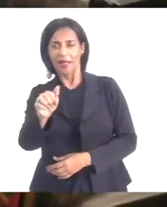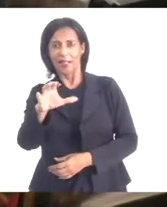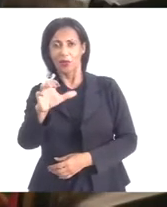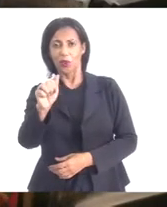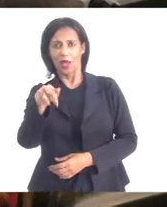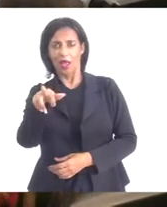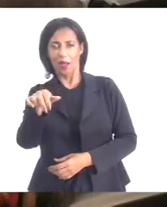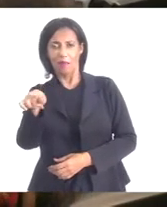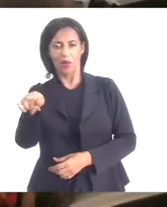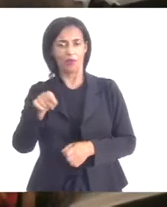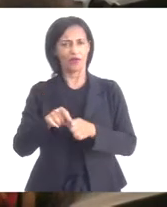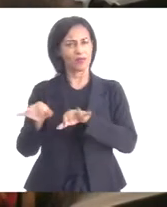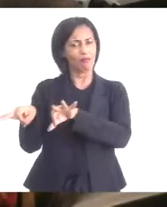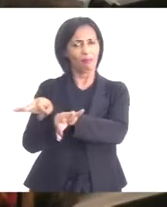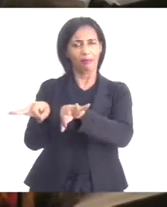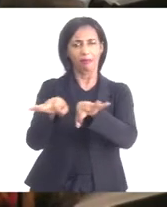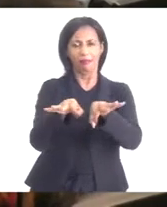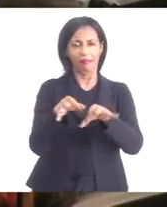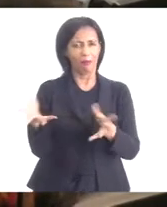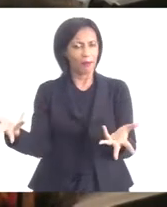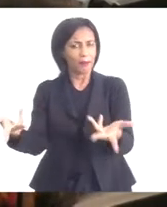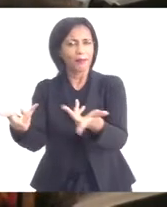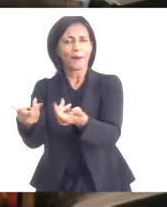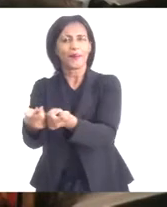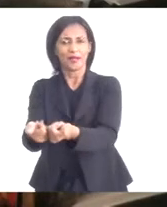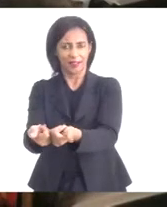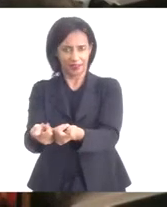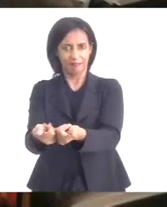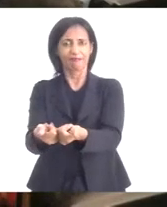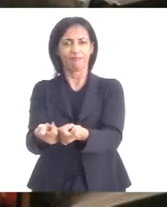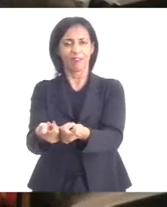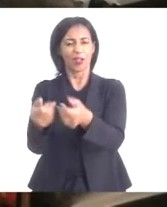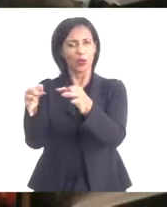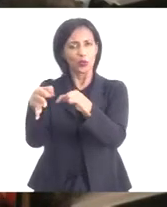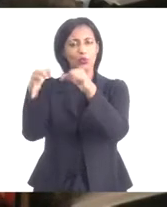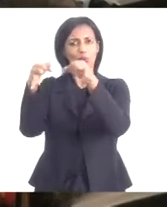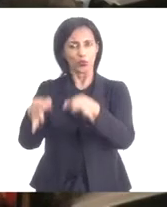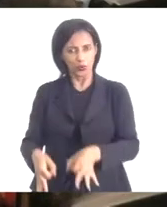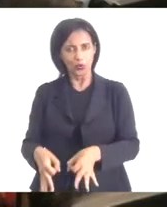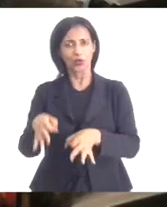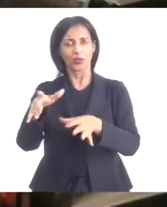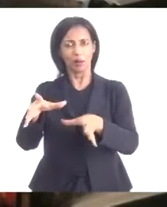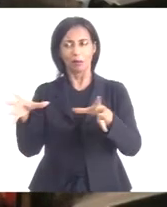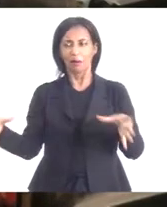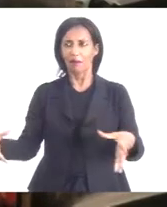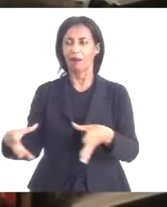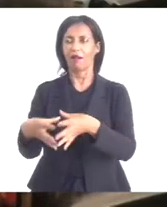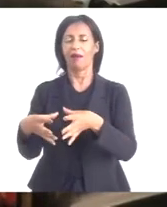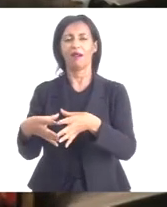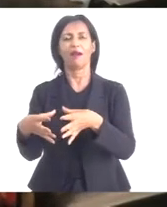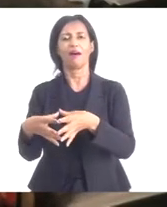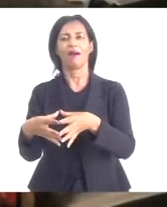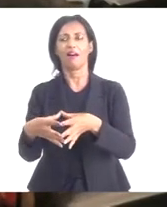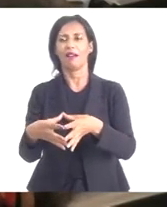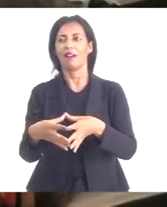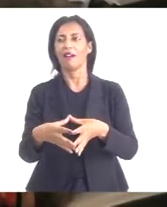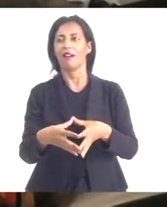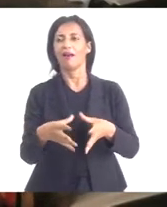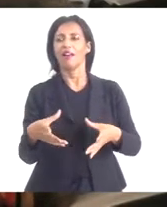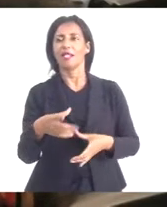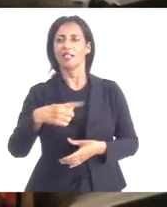Camelôs que fez um trabalho excelente é justamente com aquelas pessoas mais vulnerabilizadas